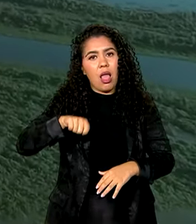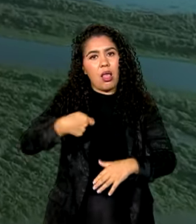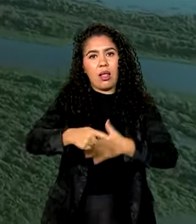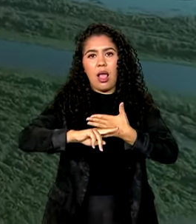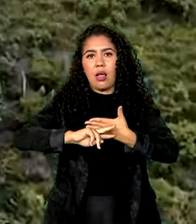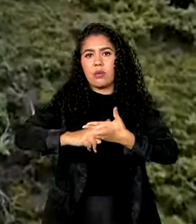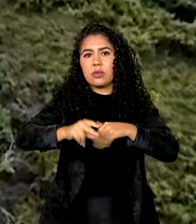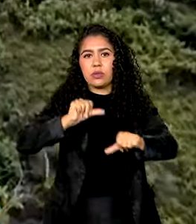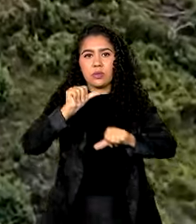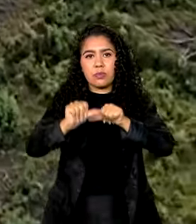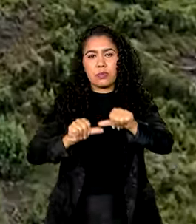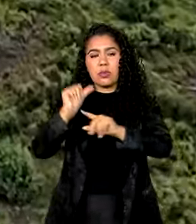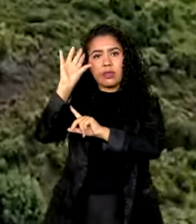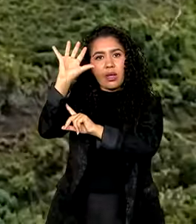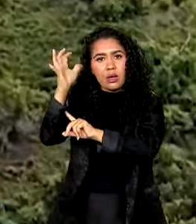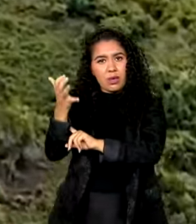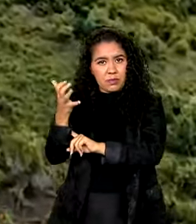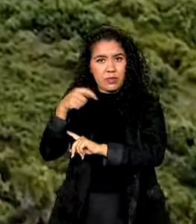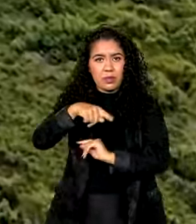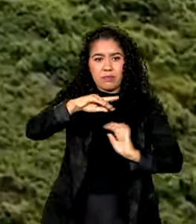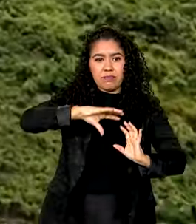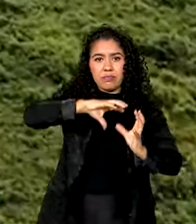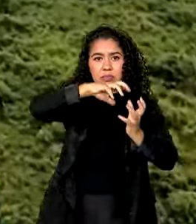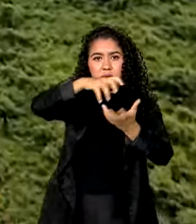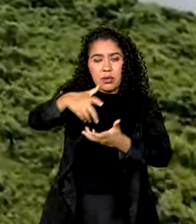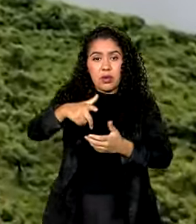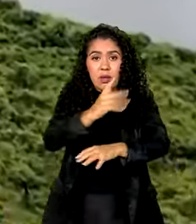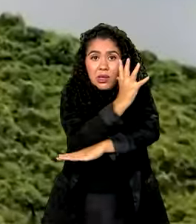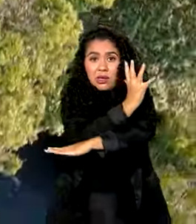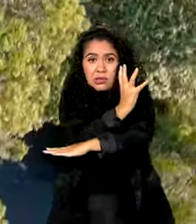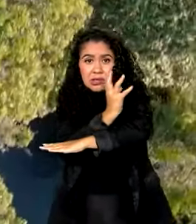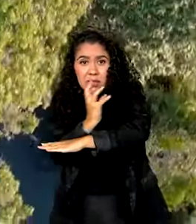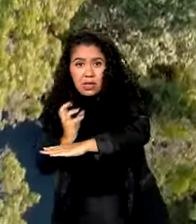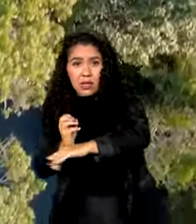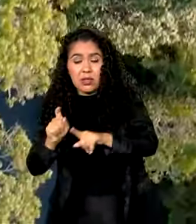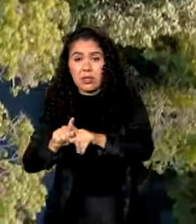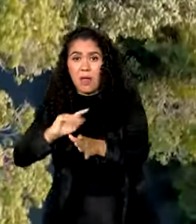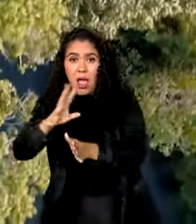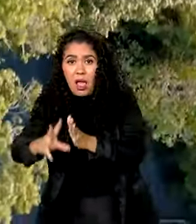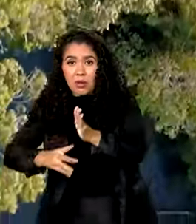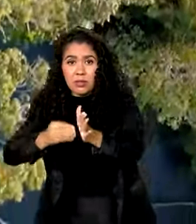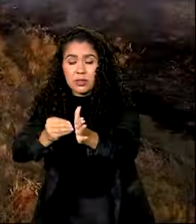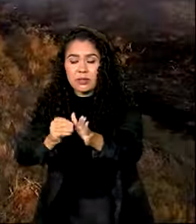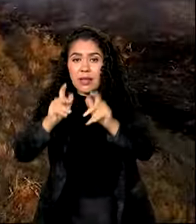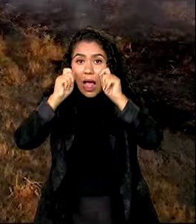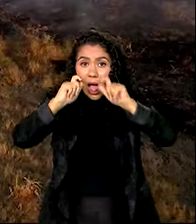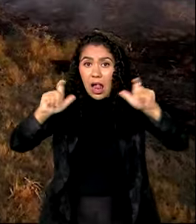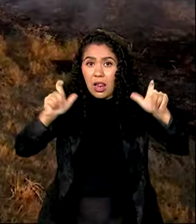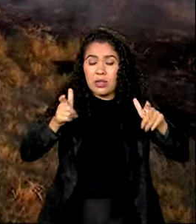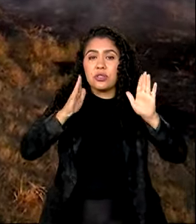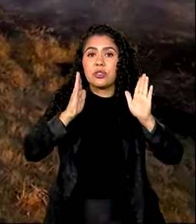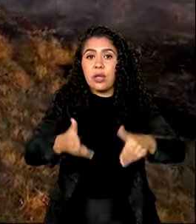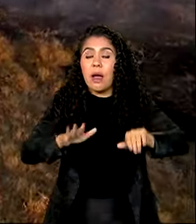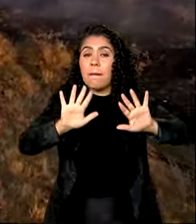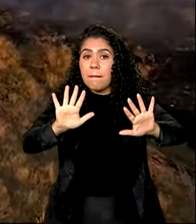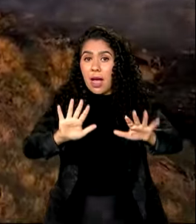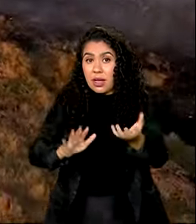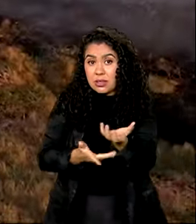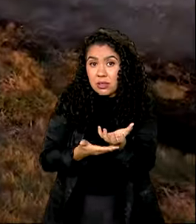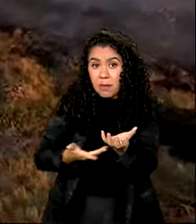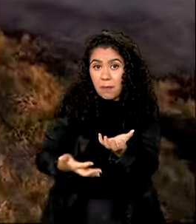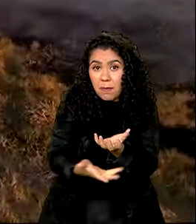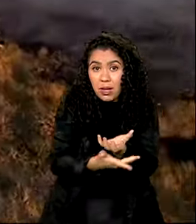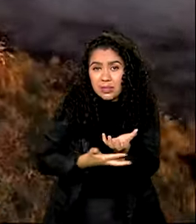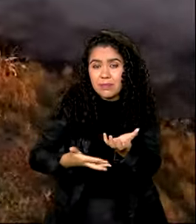das mudanças climáticas no planeta. O Cerrado e a Amazônia já estão em alerta, mas no Pantanal a situação